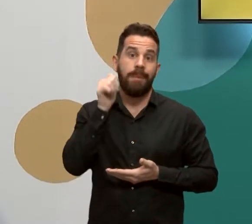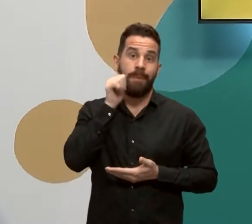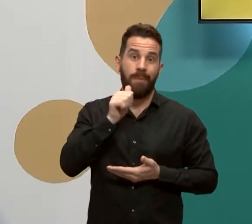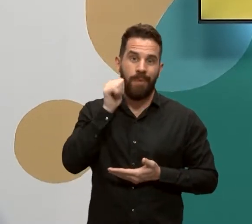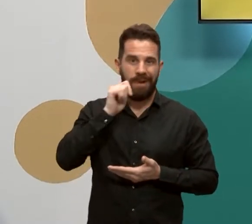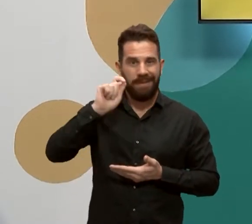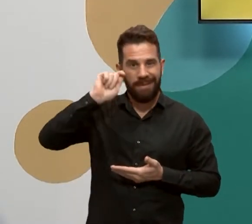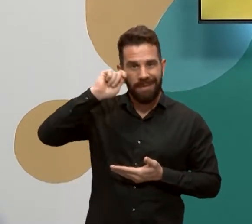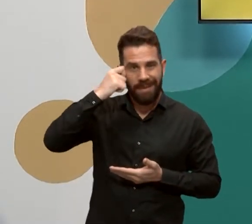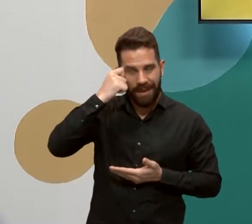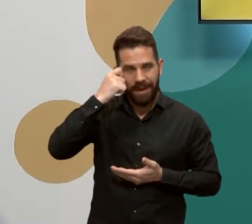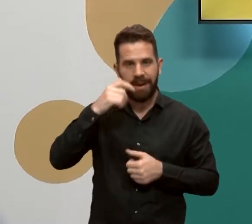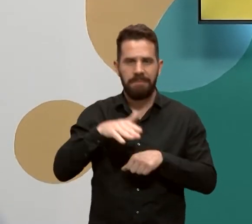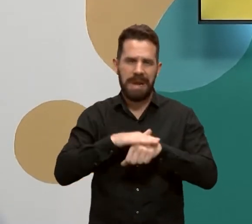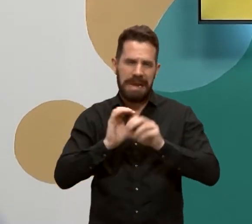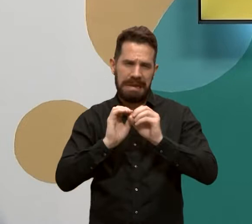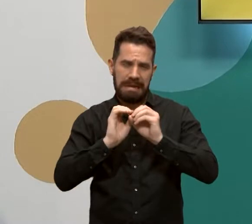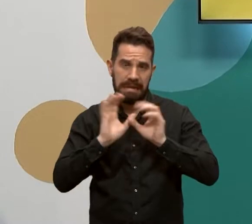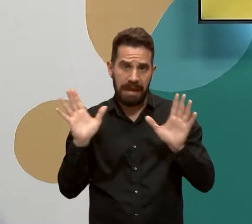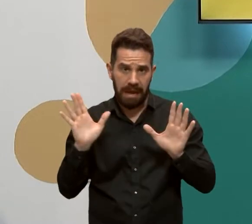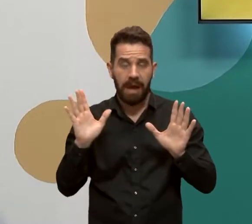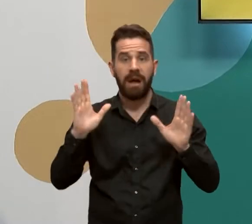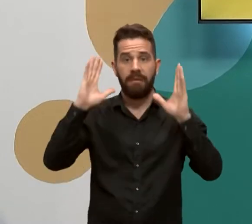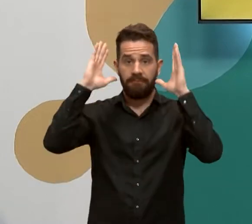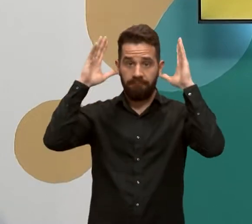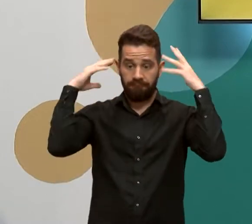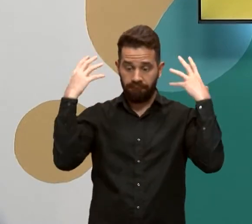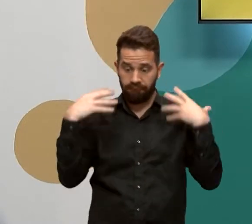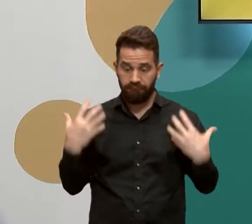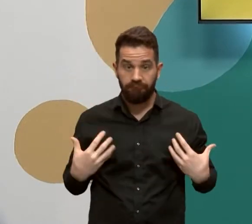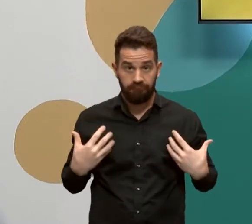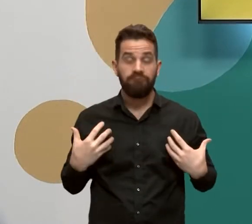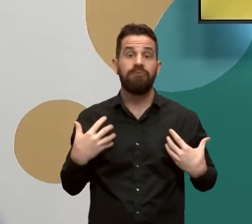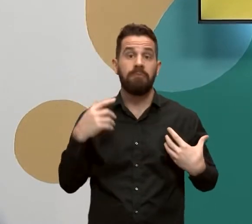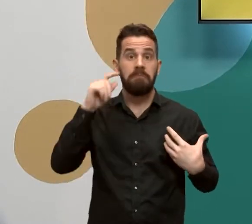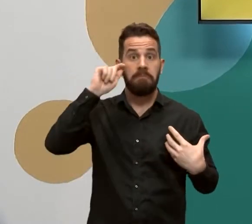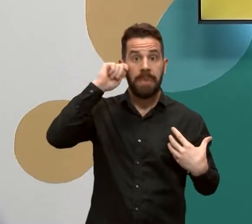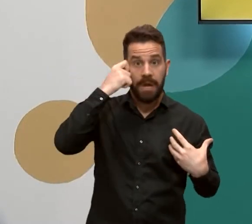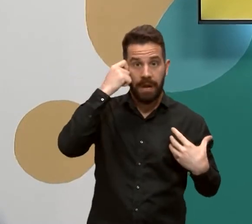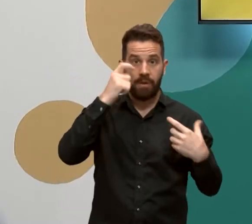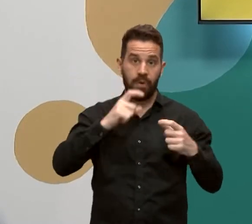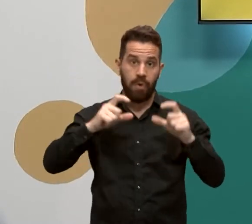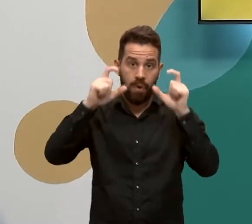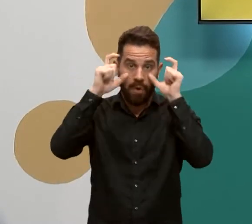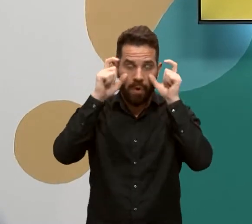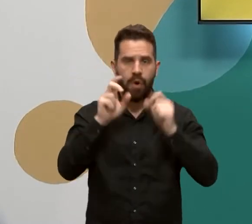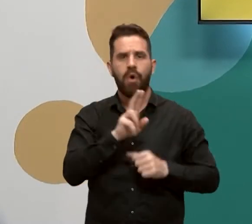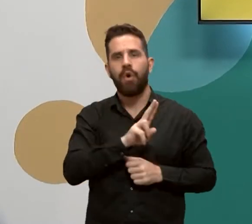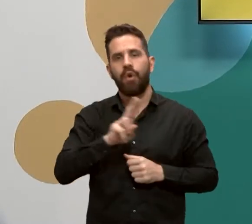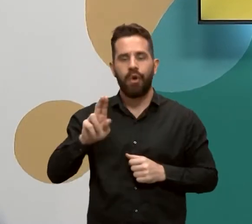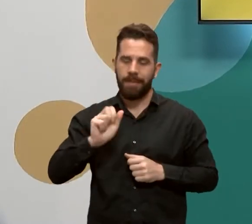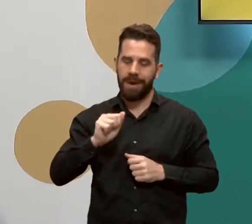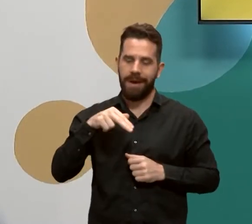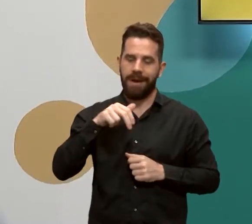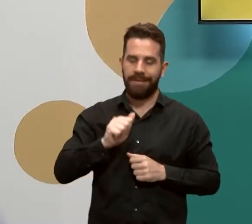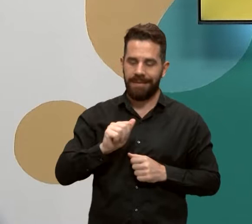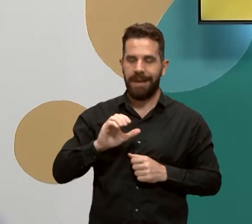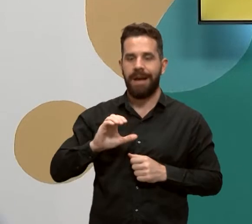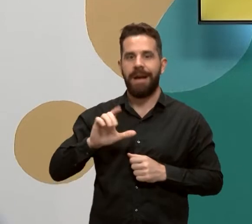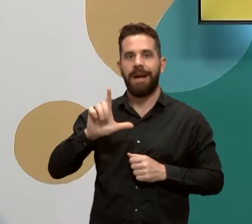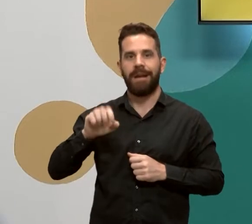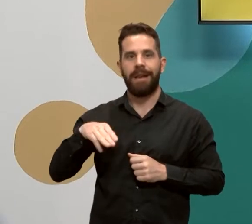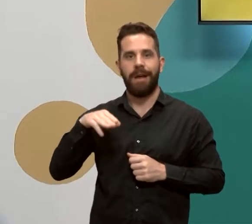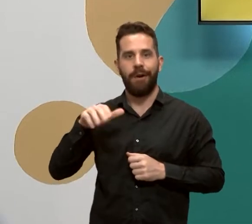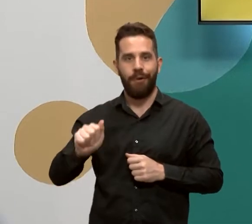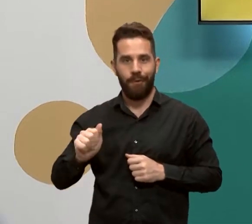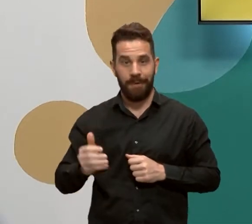pele clara, tenho cabelos pretos, longos, cacheados e uso óculos. Meu nome é Ana Clelma. E o Diego